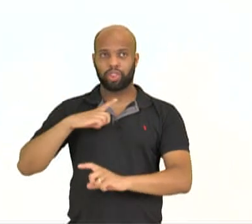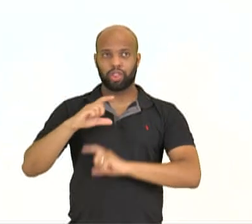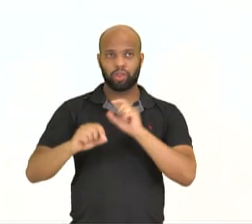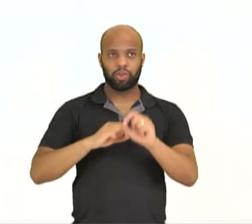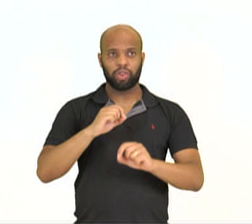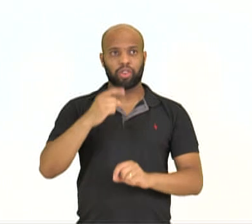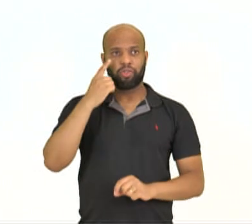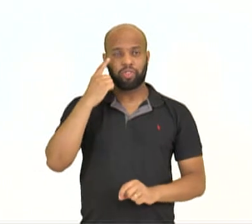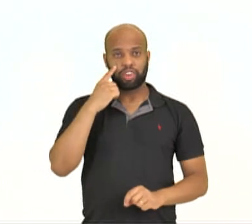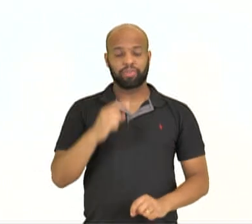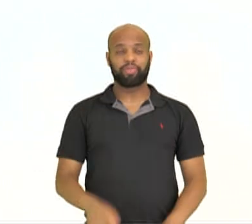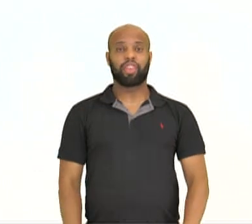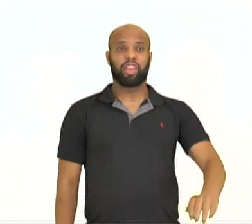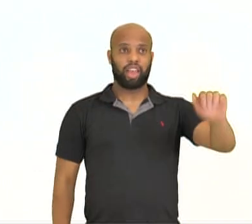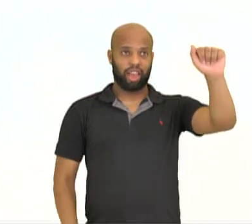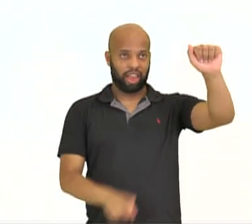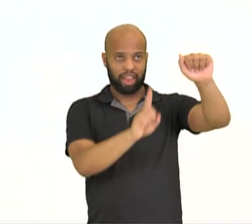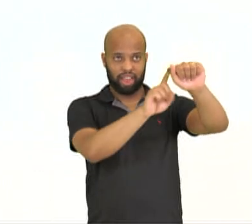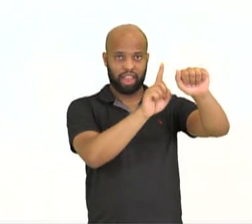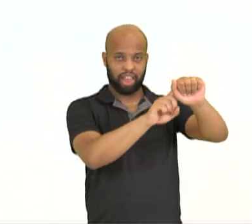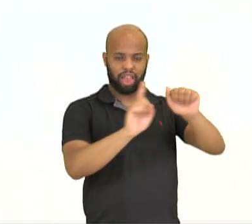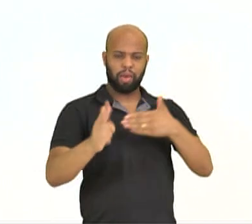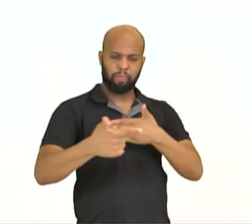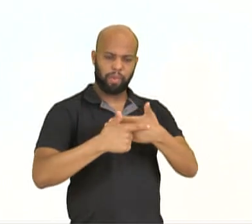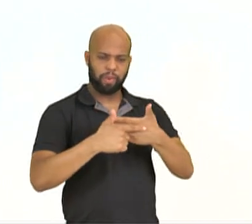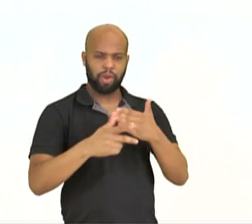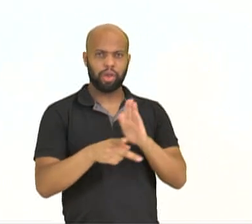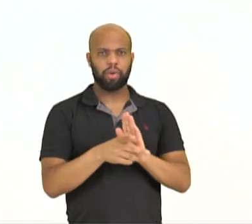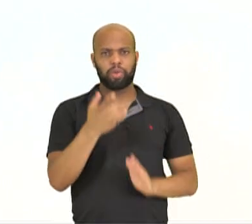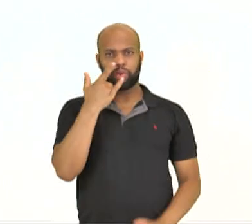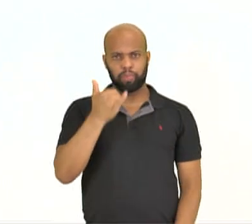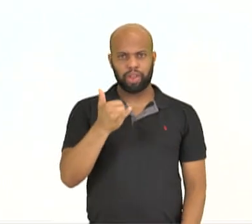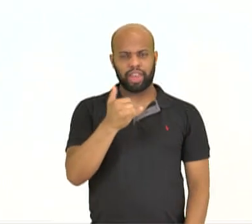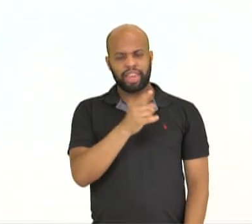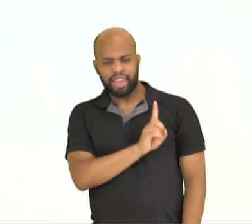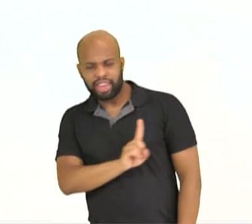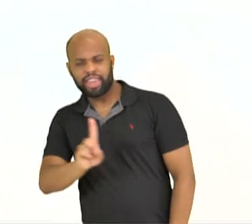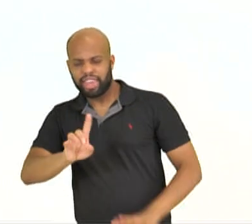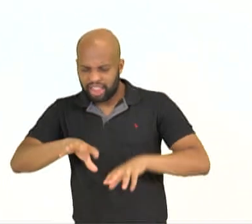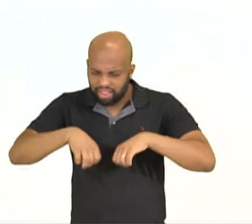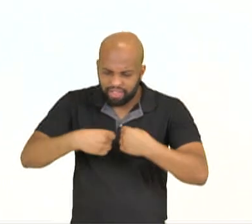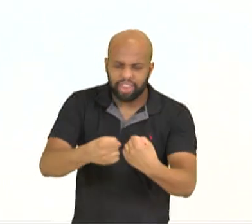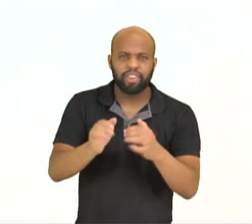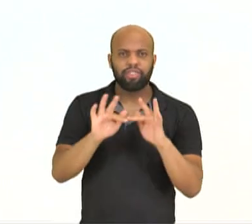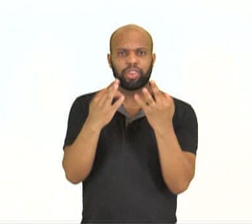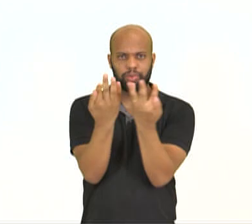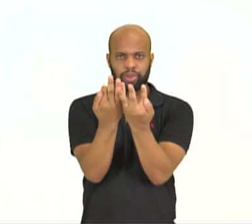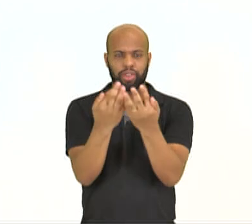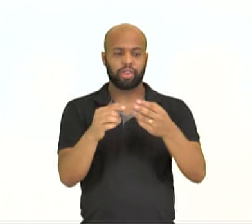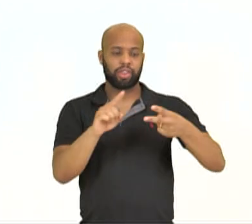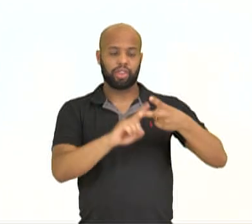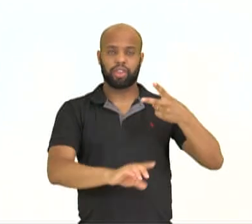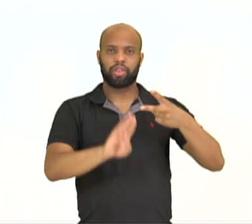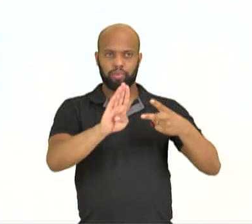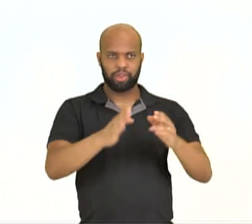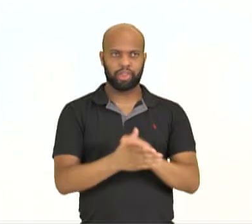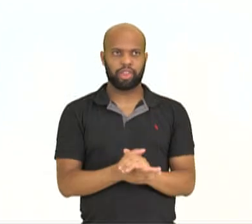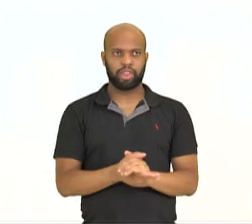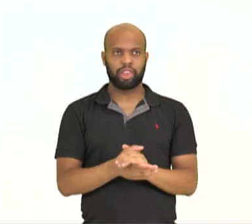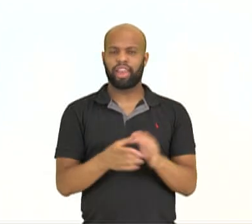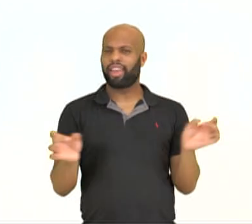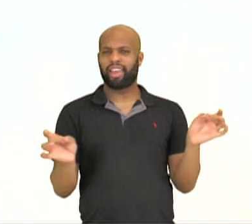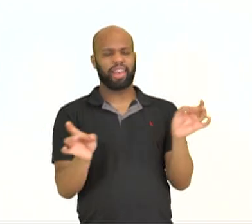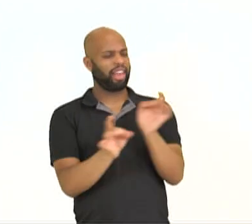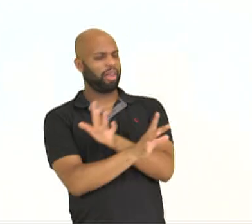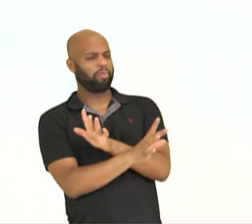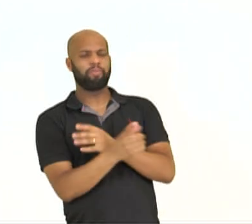Letra alternativa A, cumprindo o seu papel de pai, ia defendendo a sua família. B, acabado o